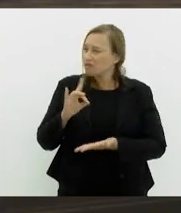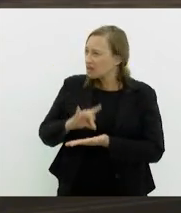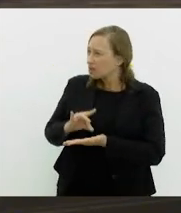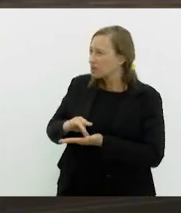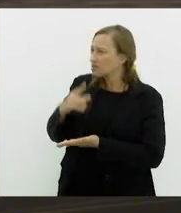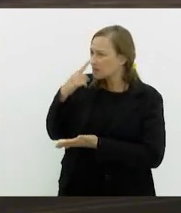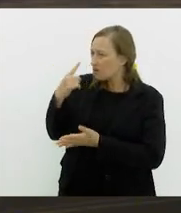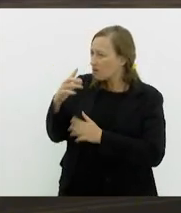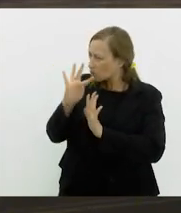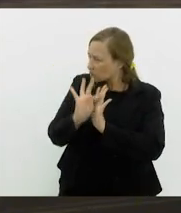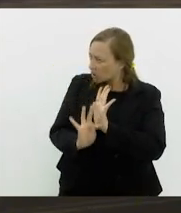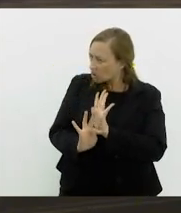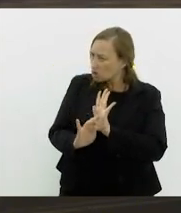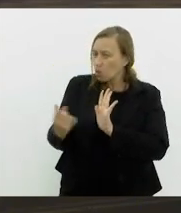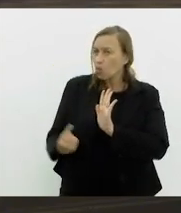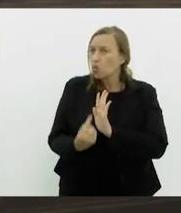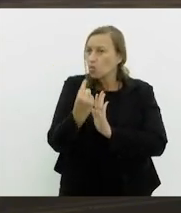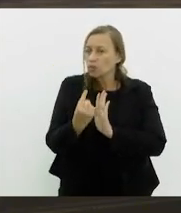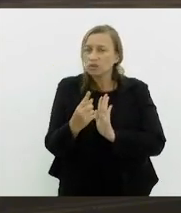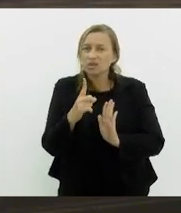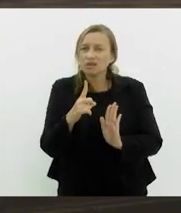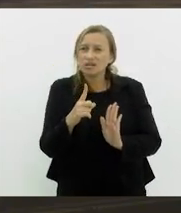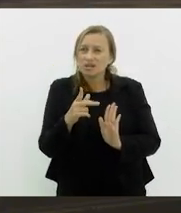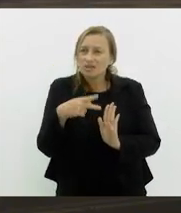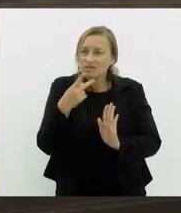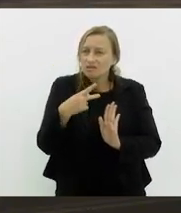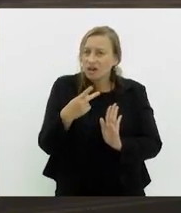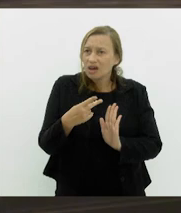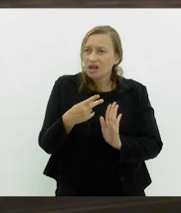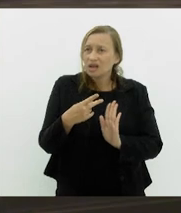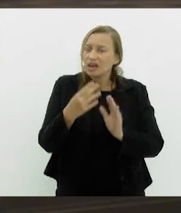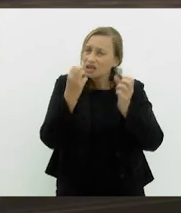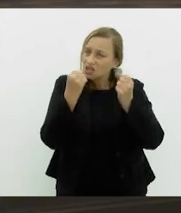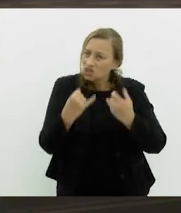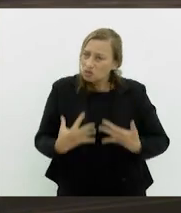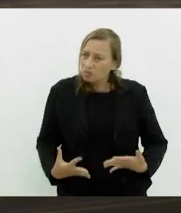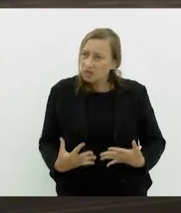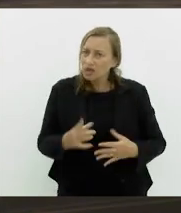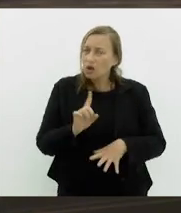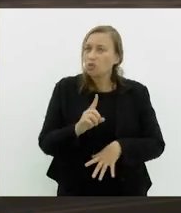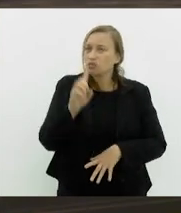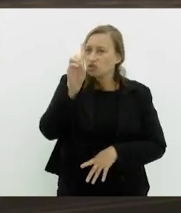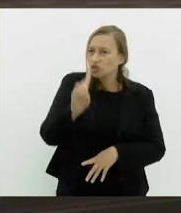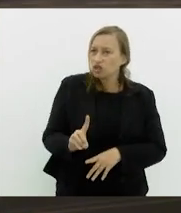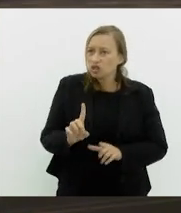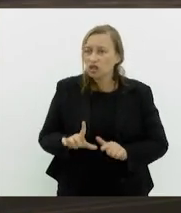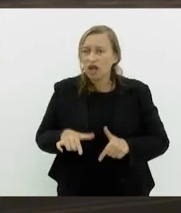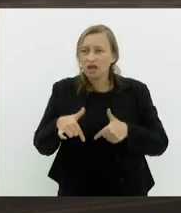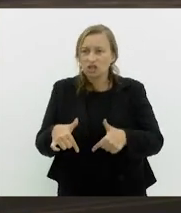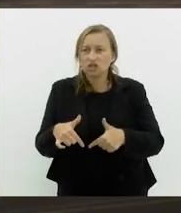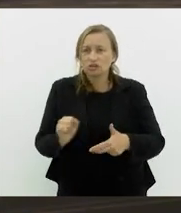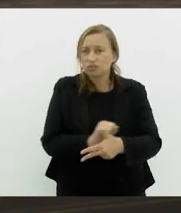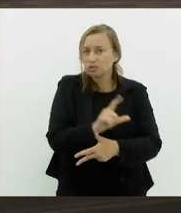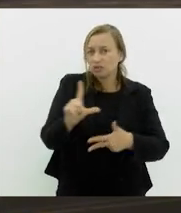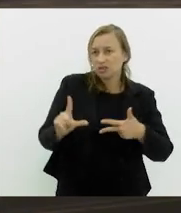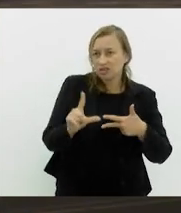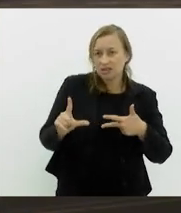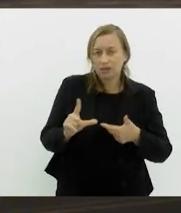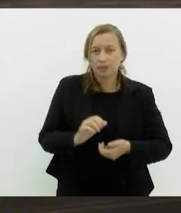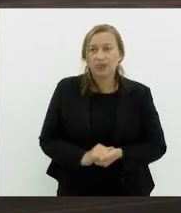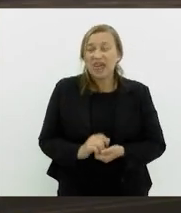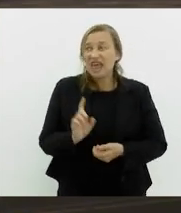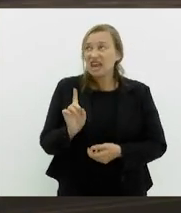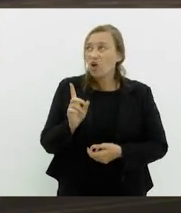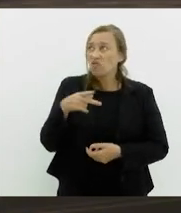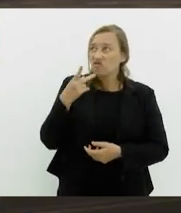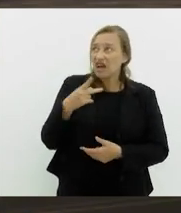texto, a única coisa que ele fala no texto é sobre o direito de ação do Poder Legislativo. Ele não diz que